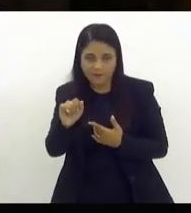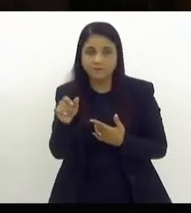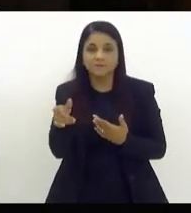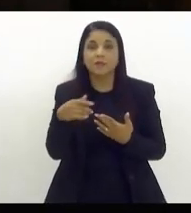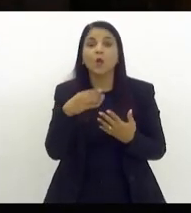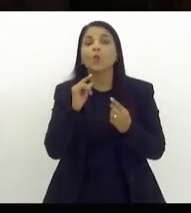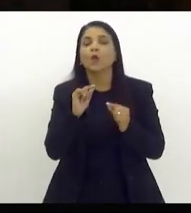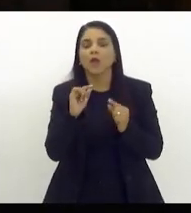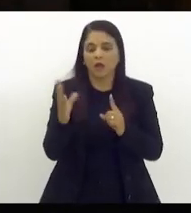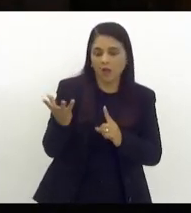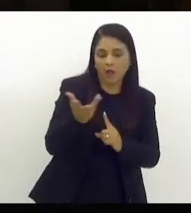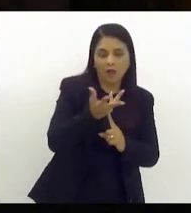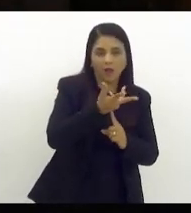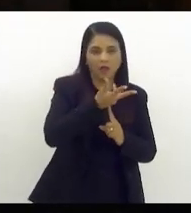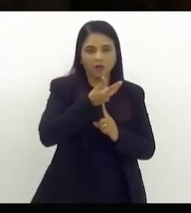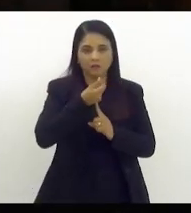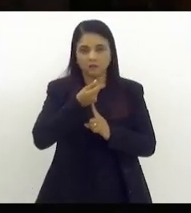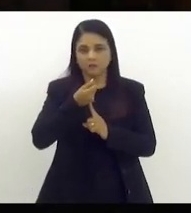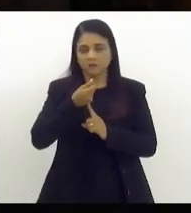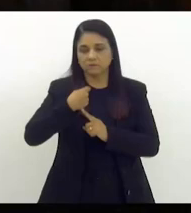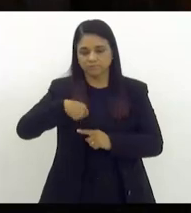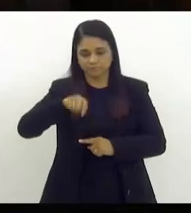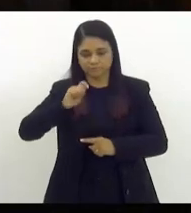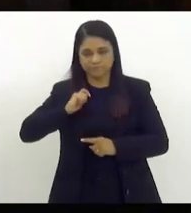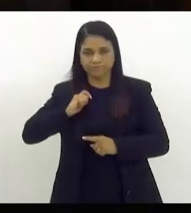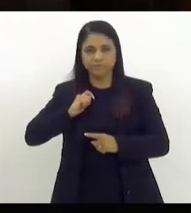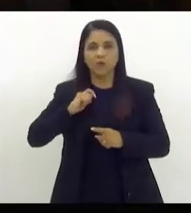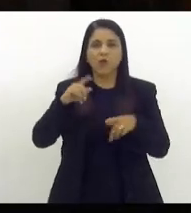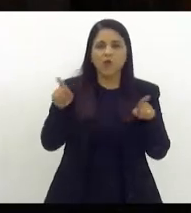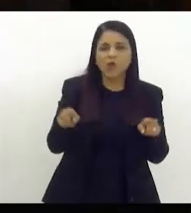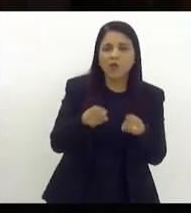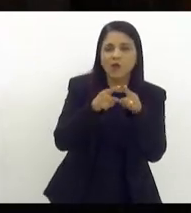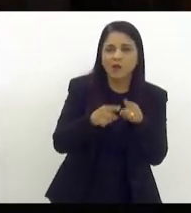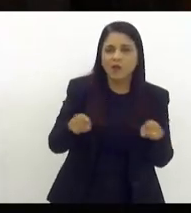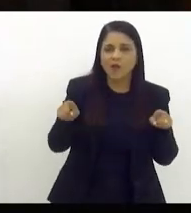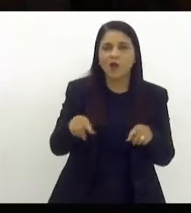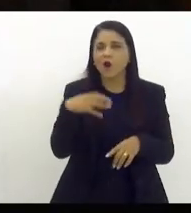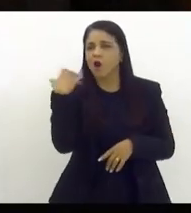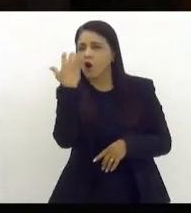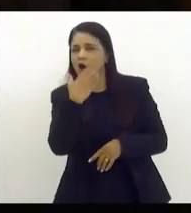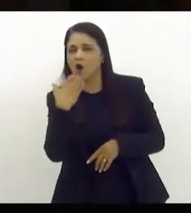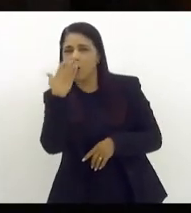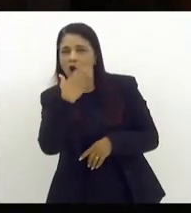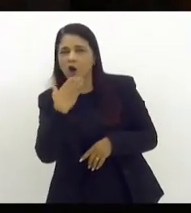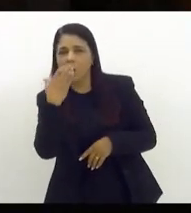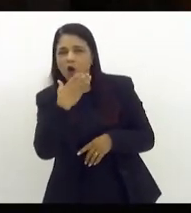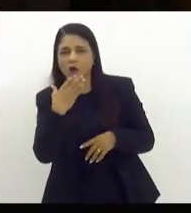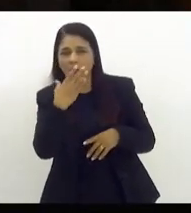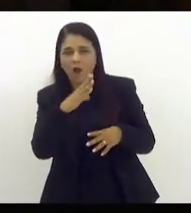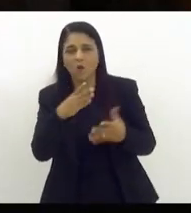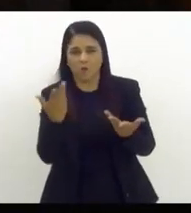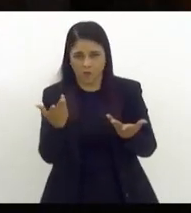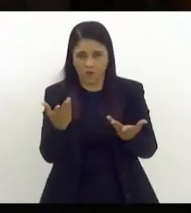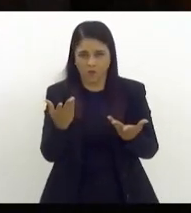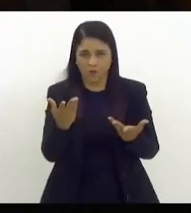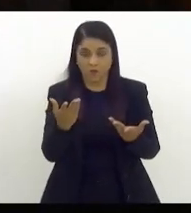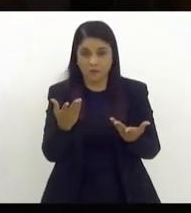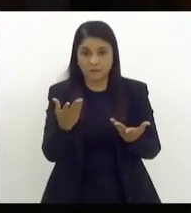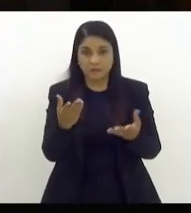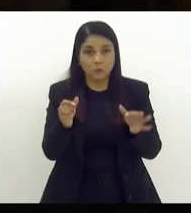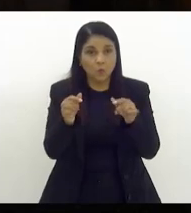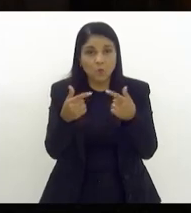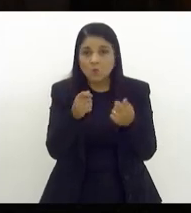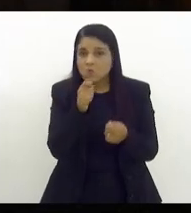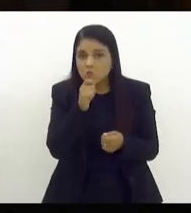artístico, corpo de baile, orquestra, o seu coral, o seu corpo artístico. Sem esse corpo